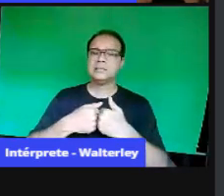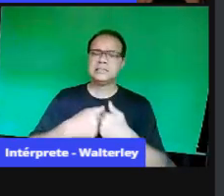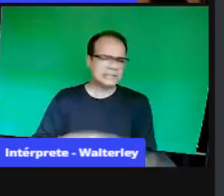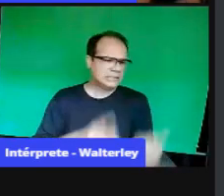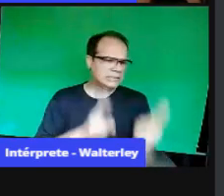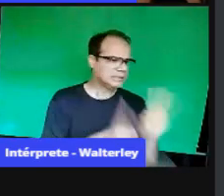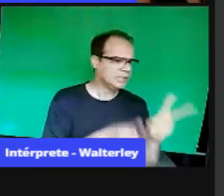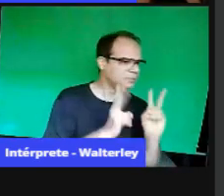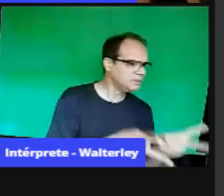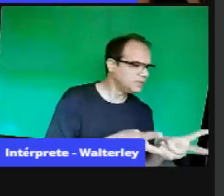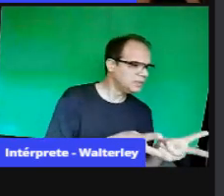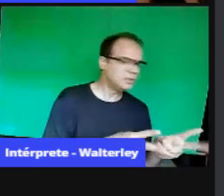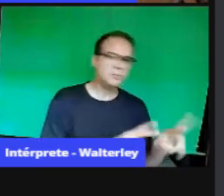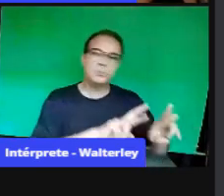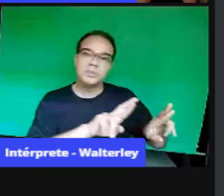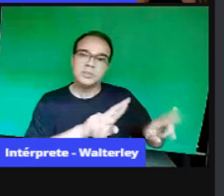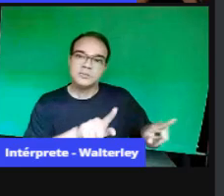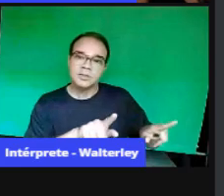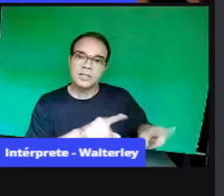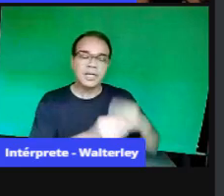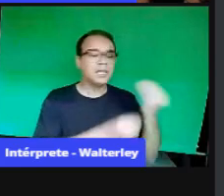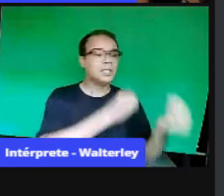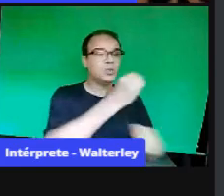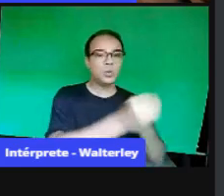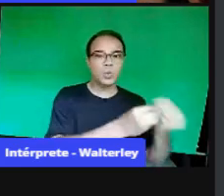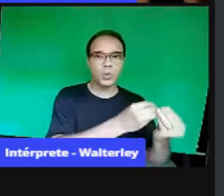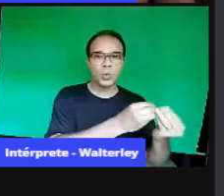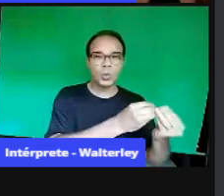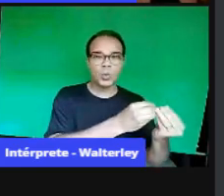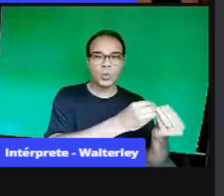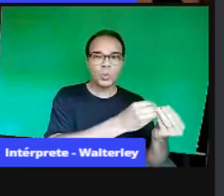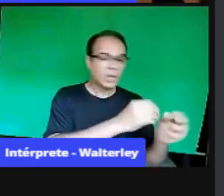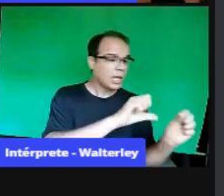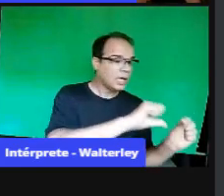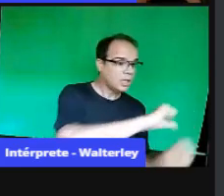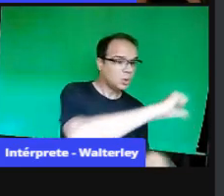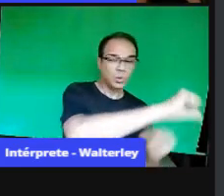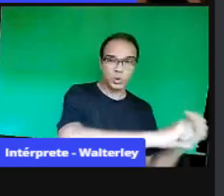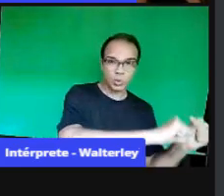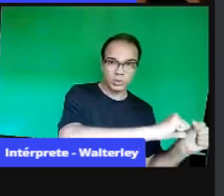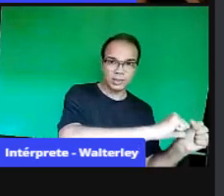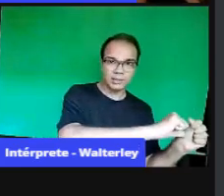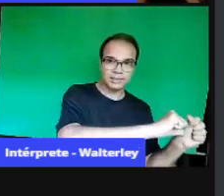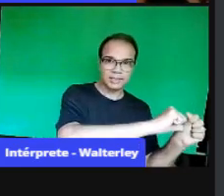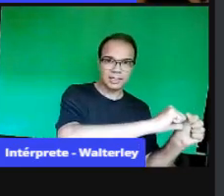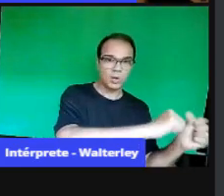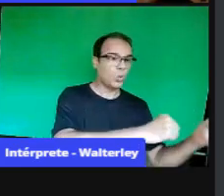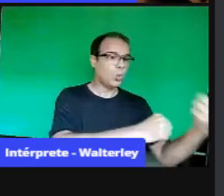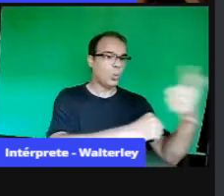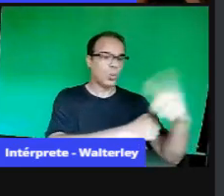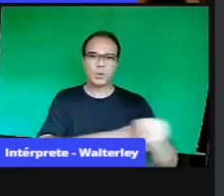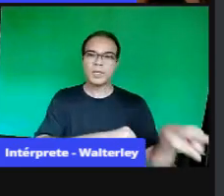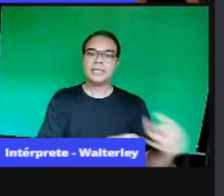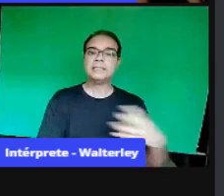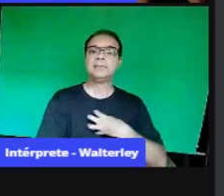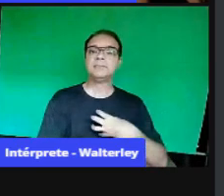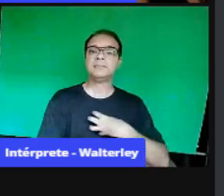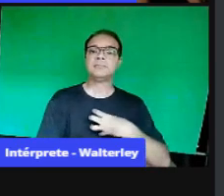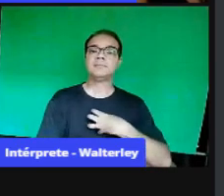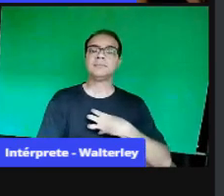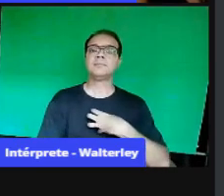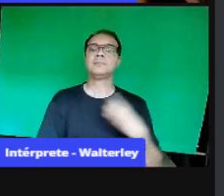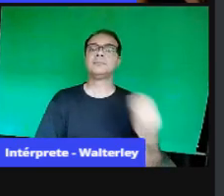ocorre quando existe uma mudança de ambiente, uma necessidade de autorregulação. Tudo isso eu